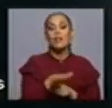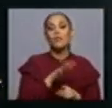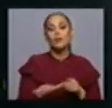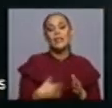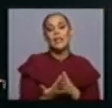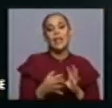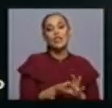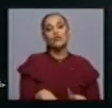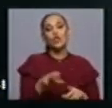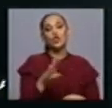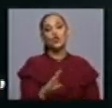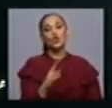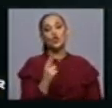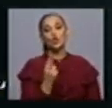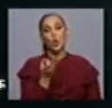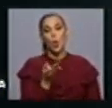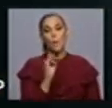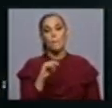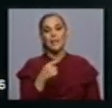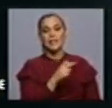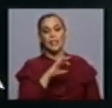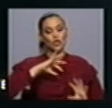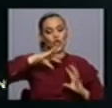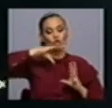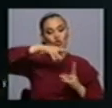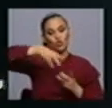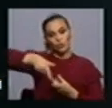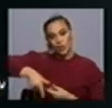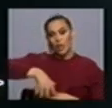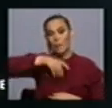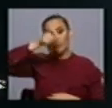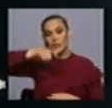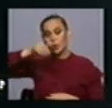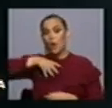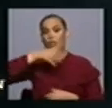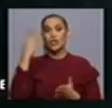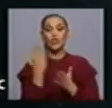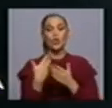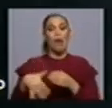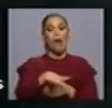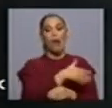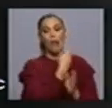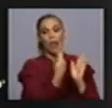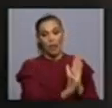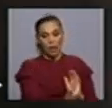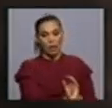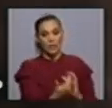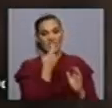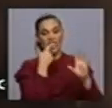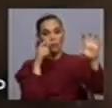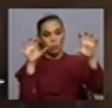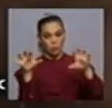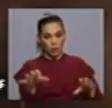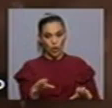de Júpiter. E dizem os astrónomos que, para esses dois grandes reservatórios estarem nesses locais, Júpiter não pode